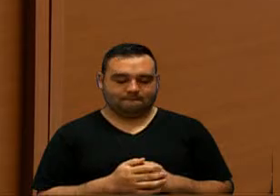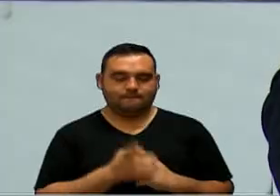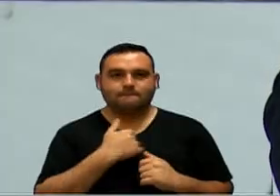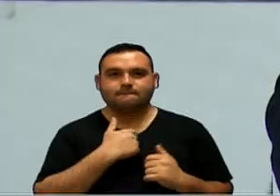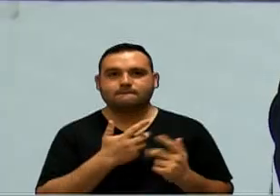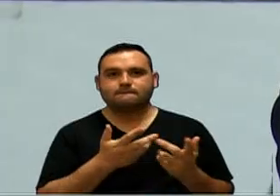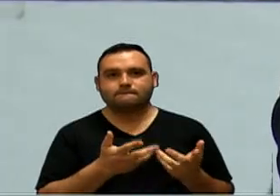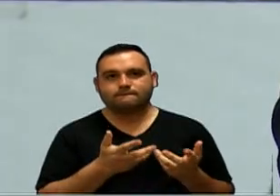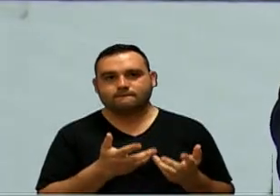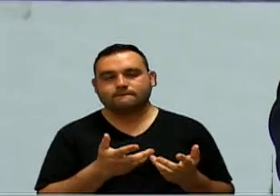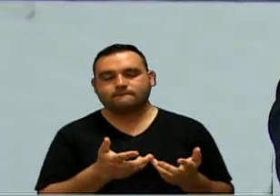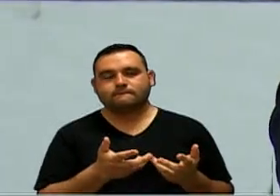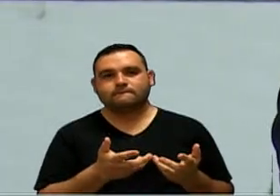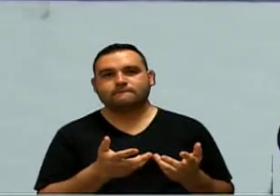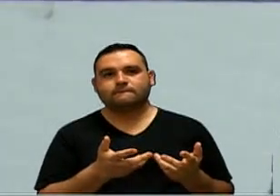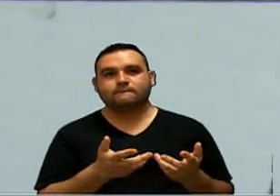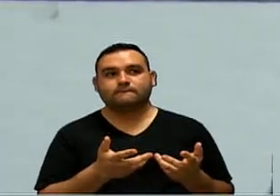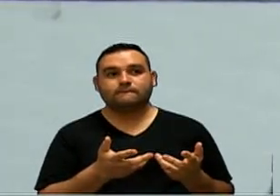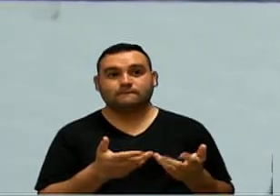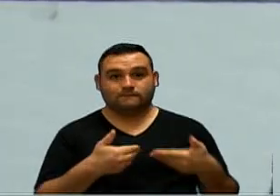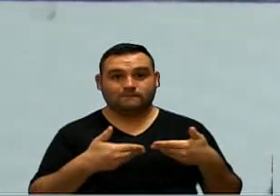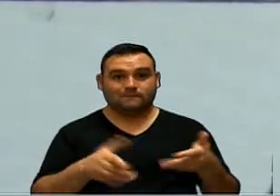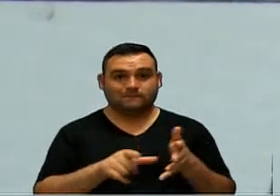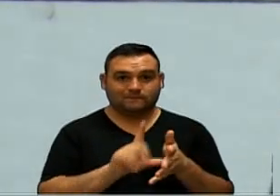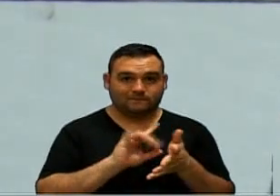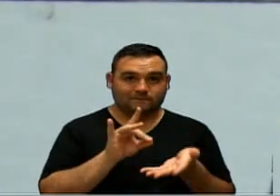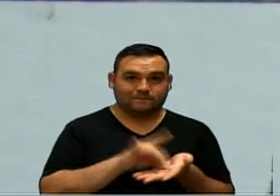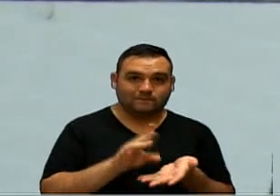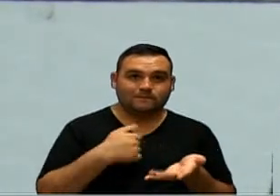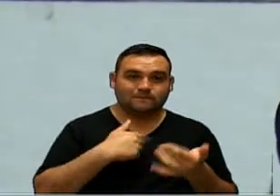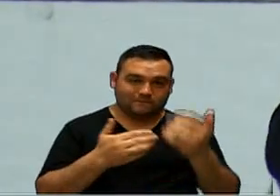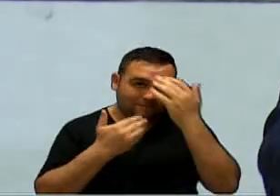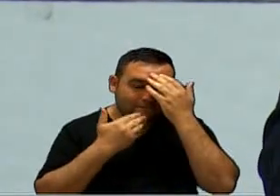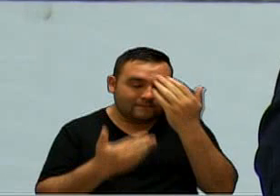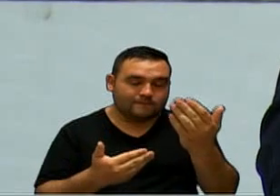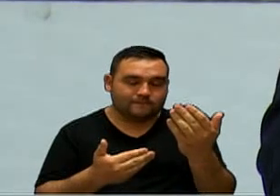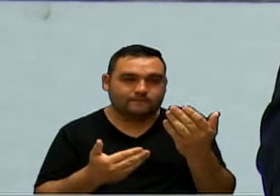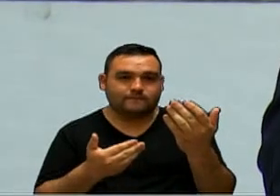Queria, antes do convite oficial, agradecer,